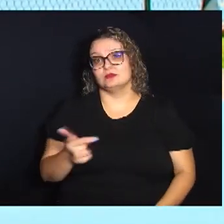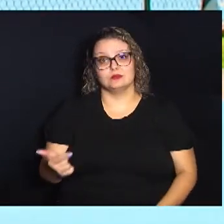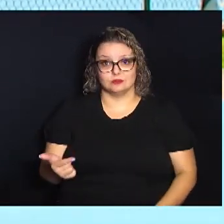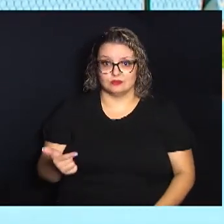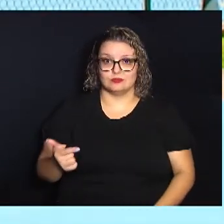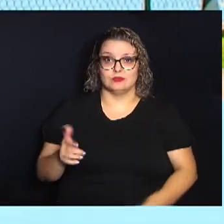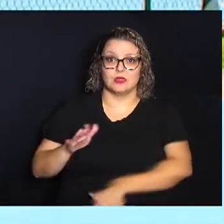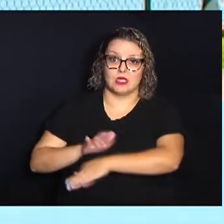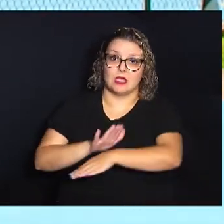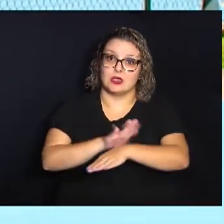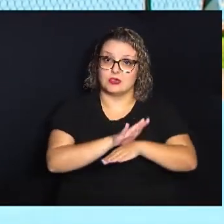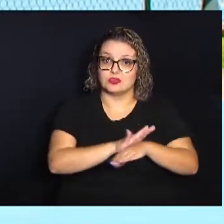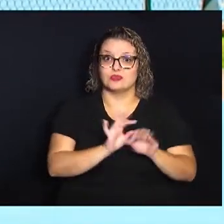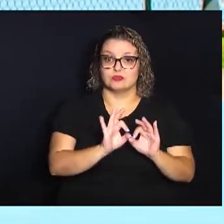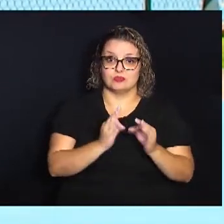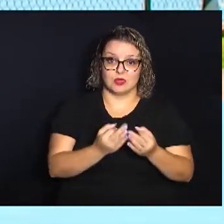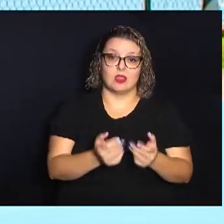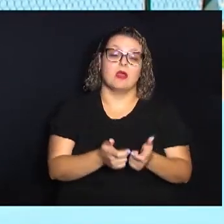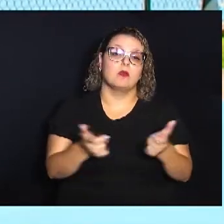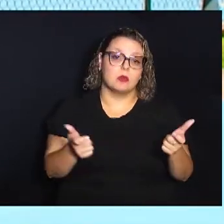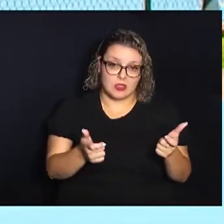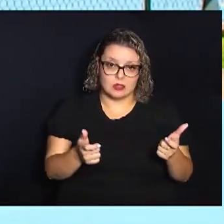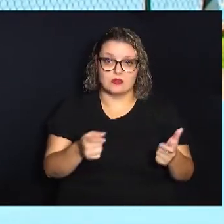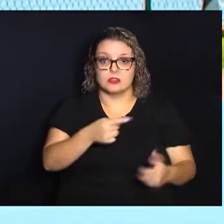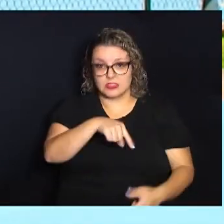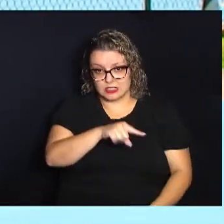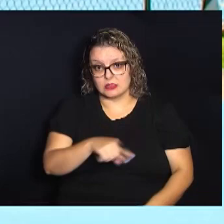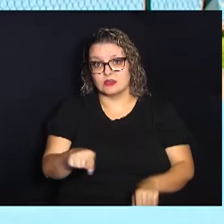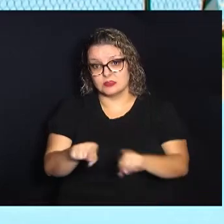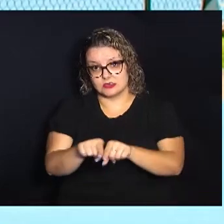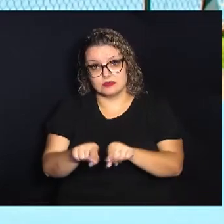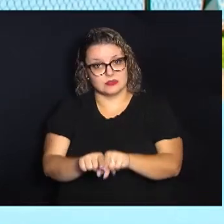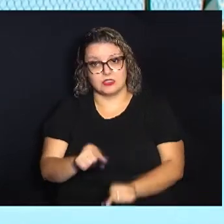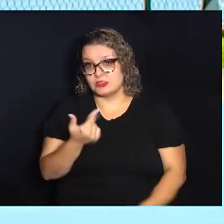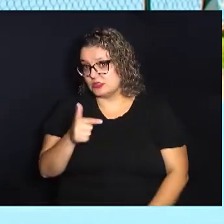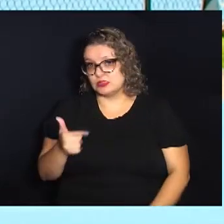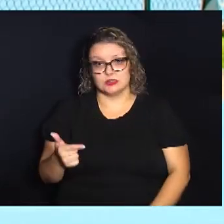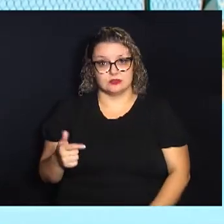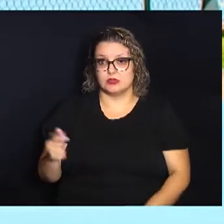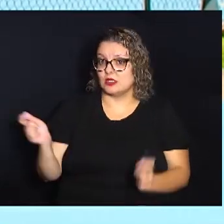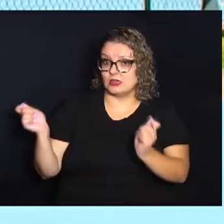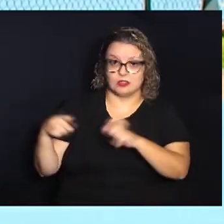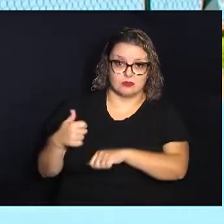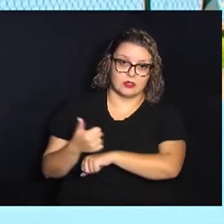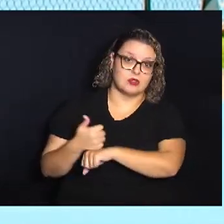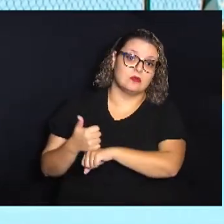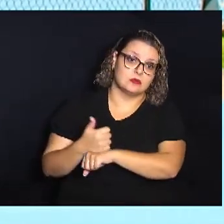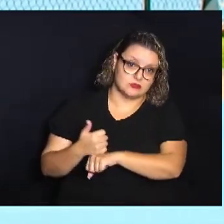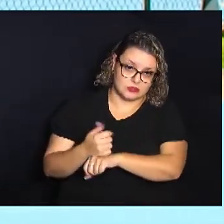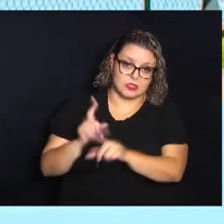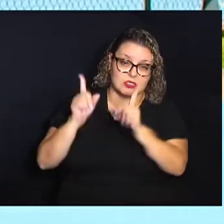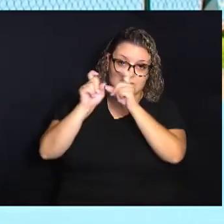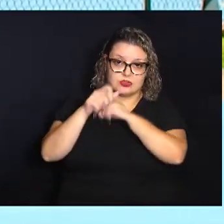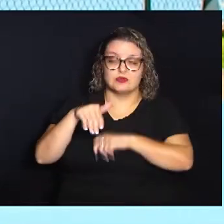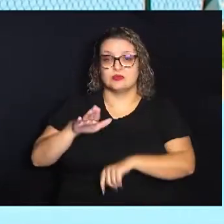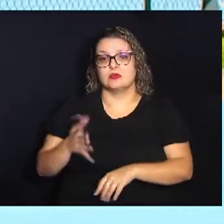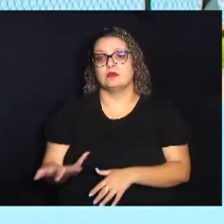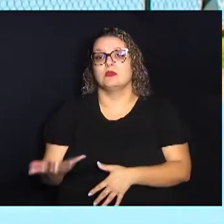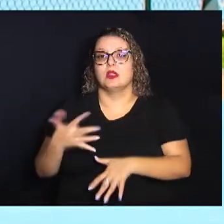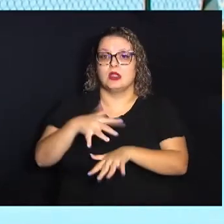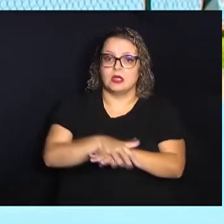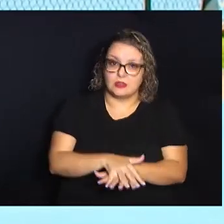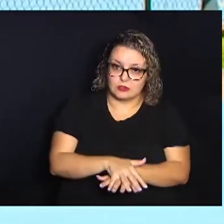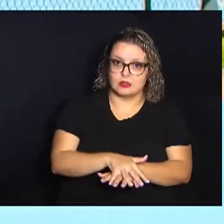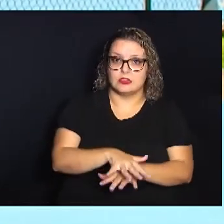amparo familiar. Boa parte deles, inclusive, não tem capacitação profissional, que dificulta a recolocação